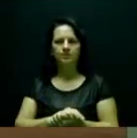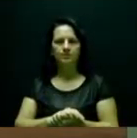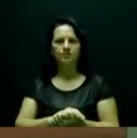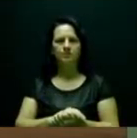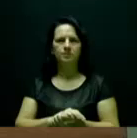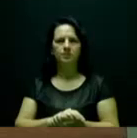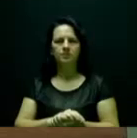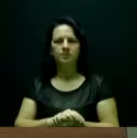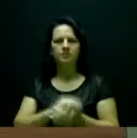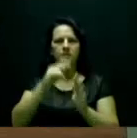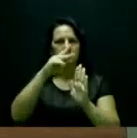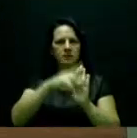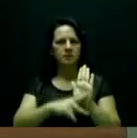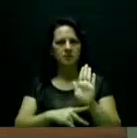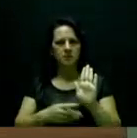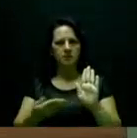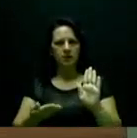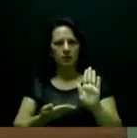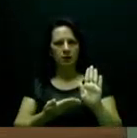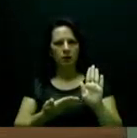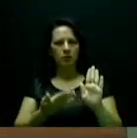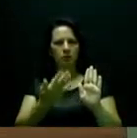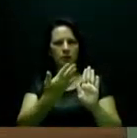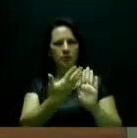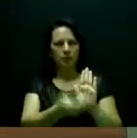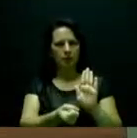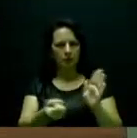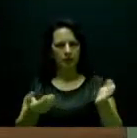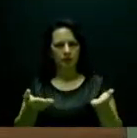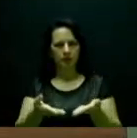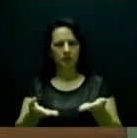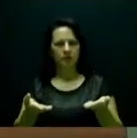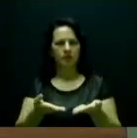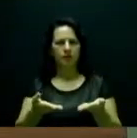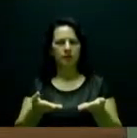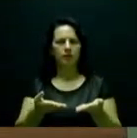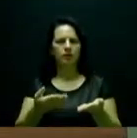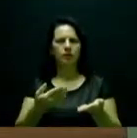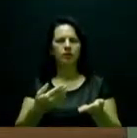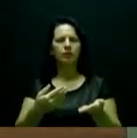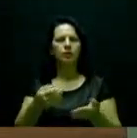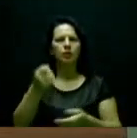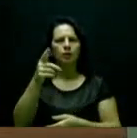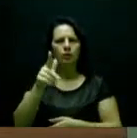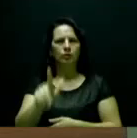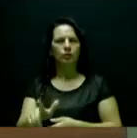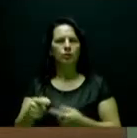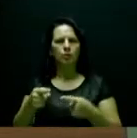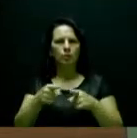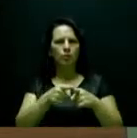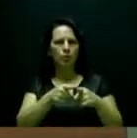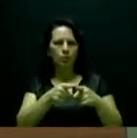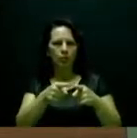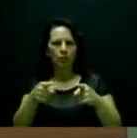Este projeto que estamos aprovando neste instante é mais uma prorrogação